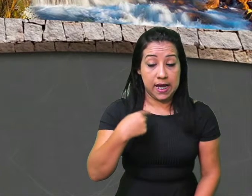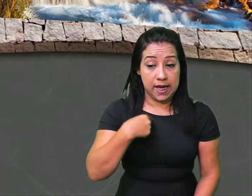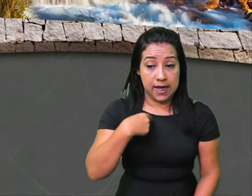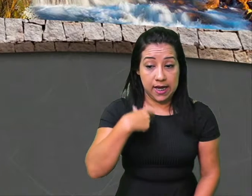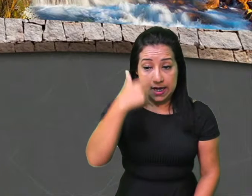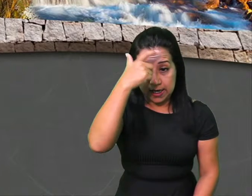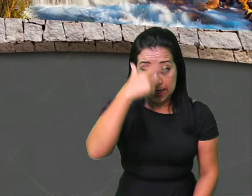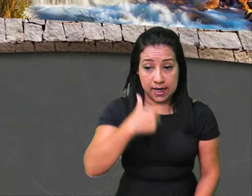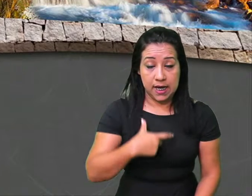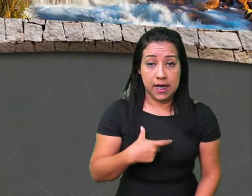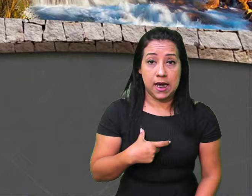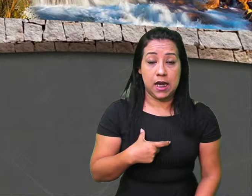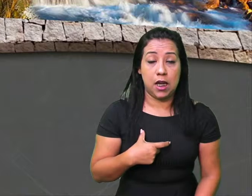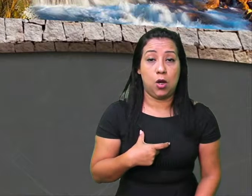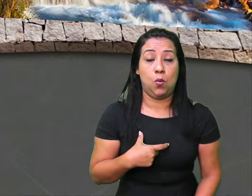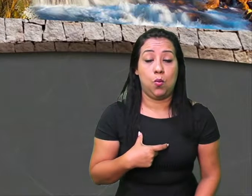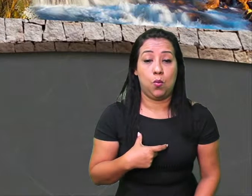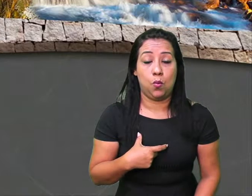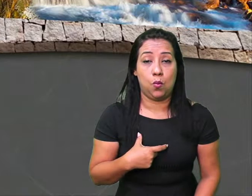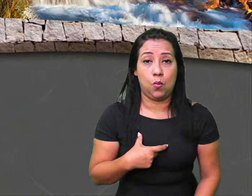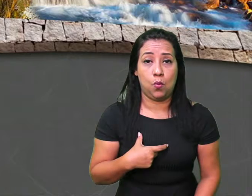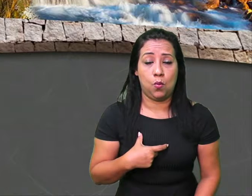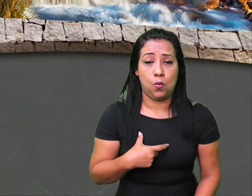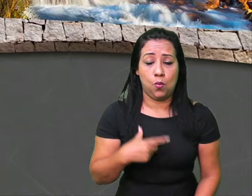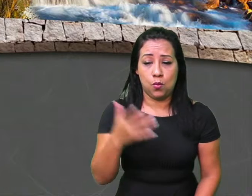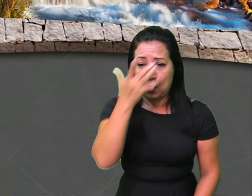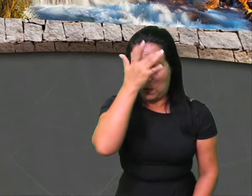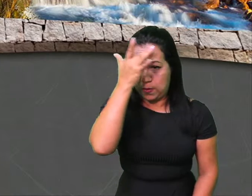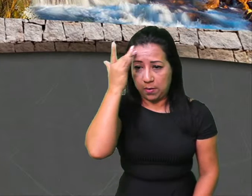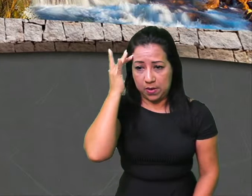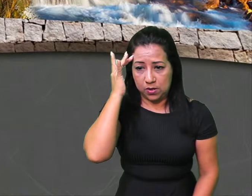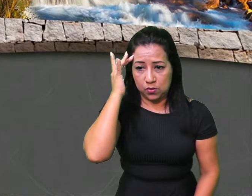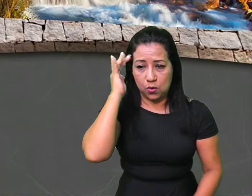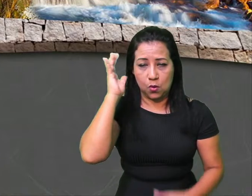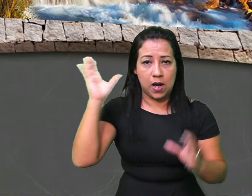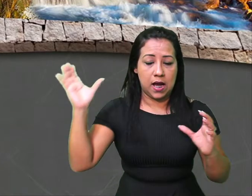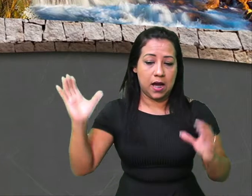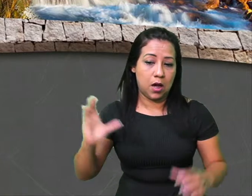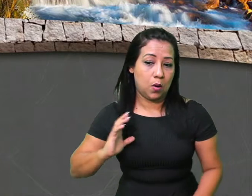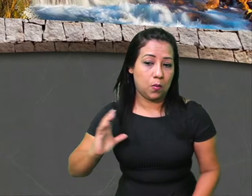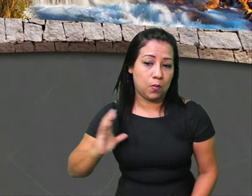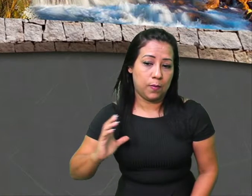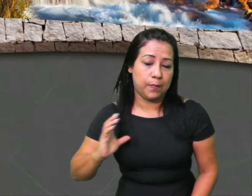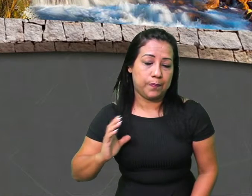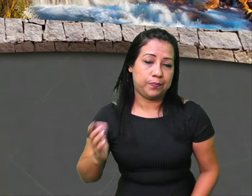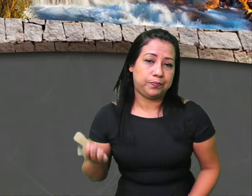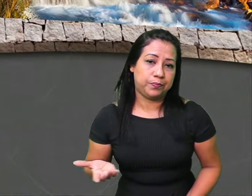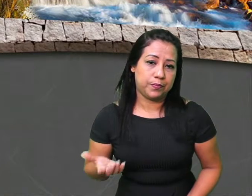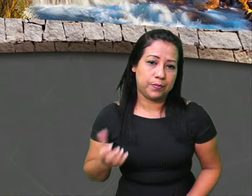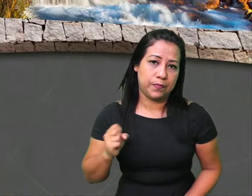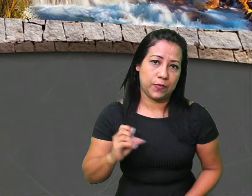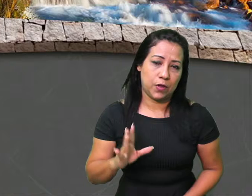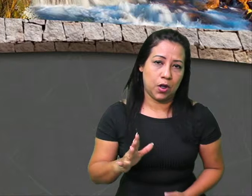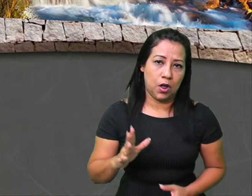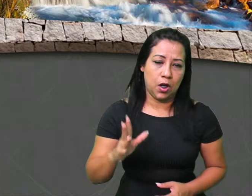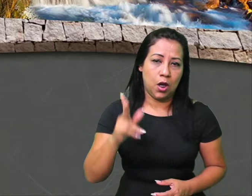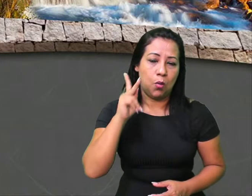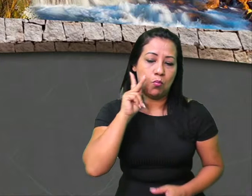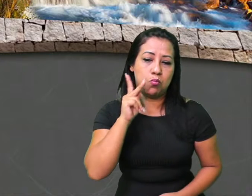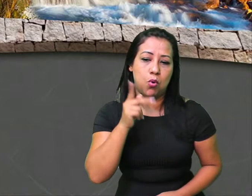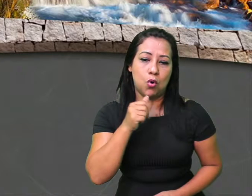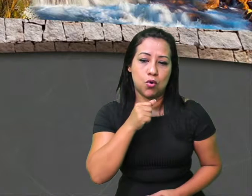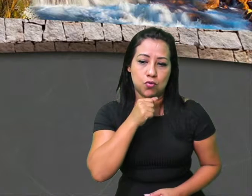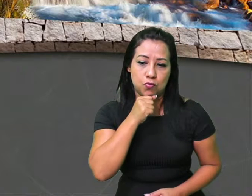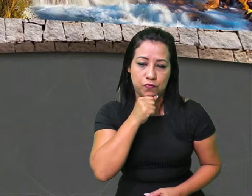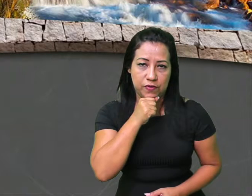moro na área rural, a qual o município de Porto Velho é o terceiro maior município